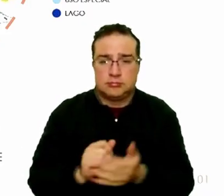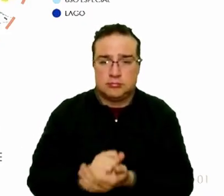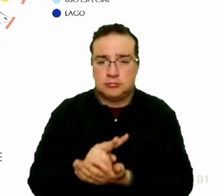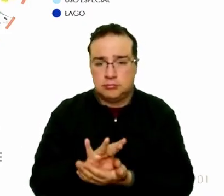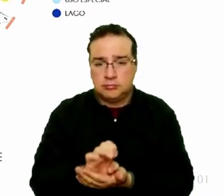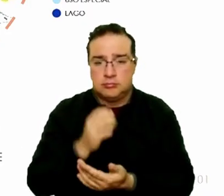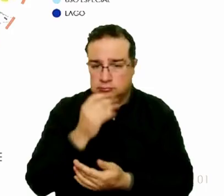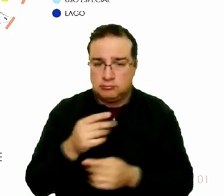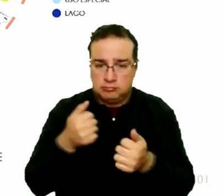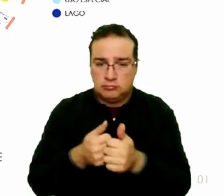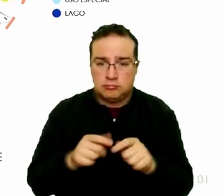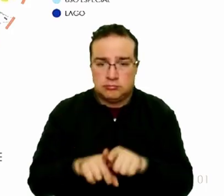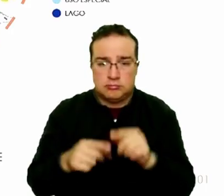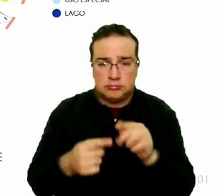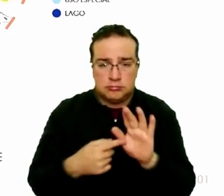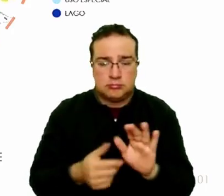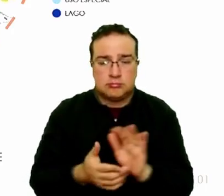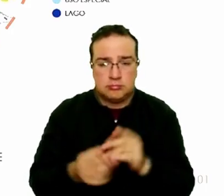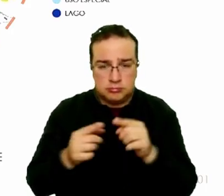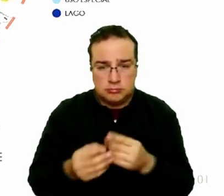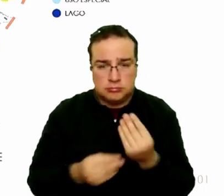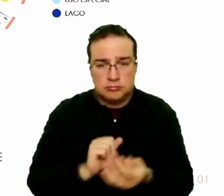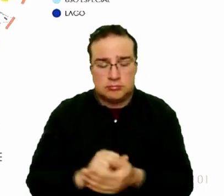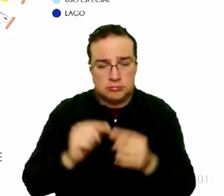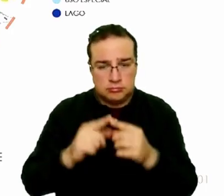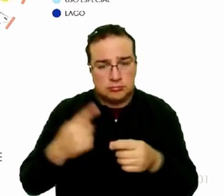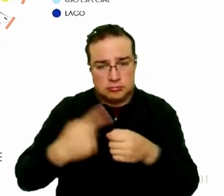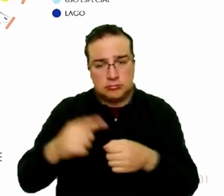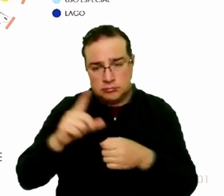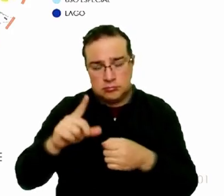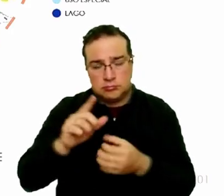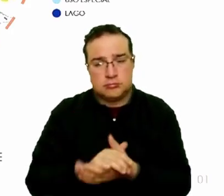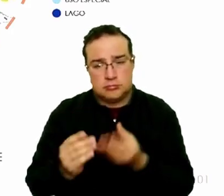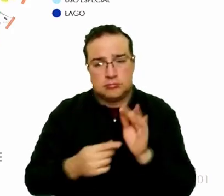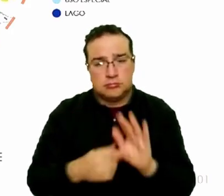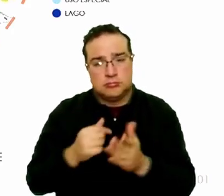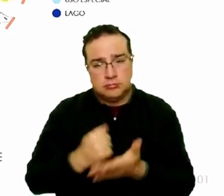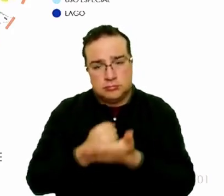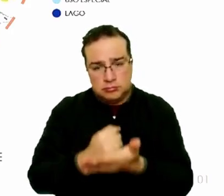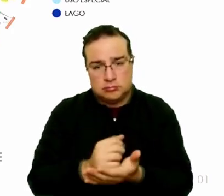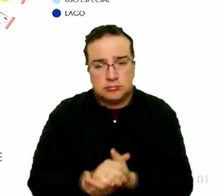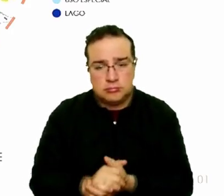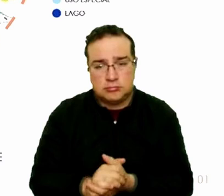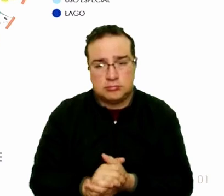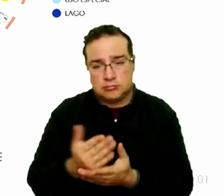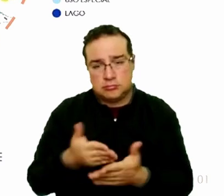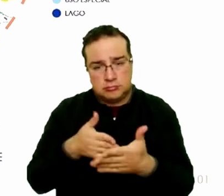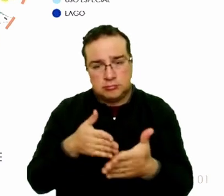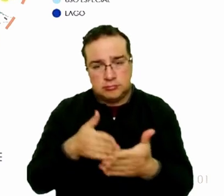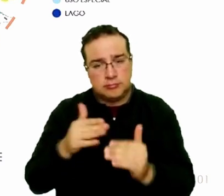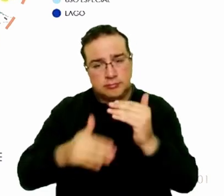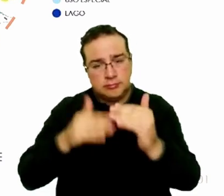vale, que é um fator determinante da identidade da cidade de Londrina, né, que auxiliou nesse impedimento